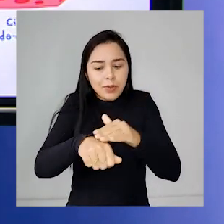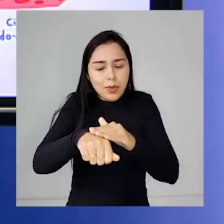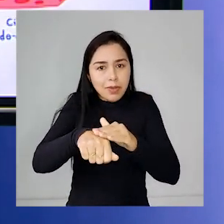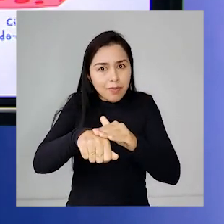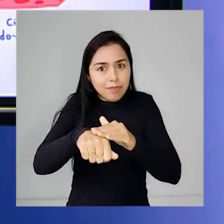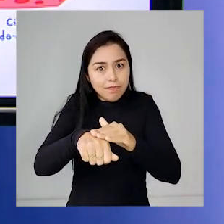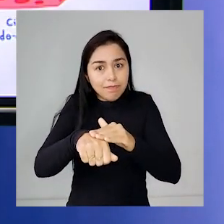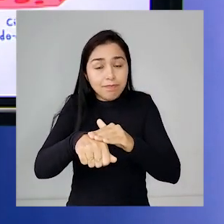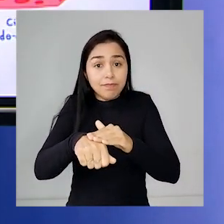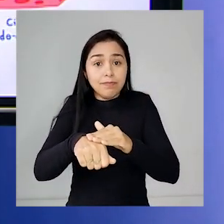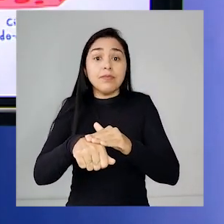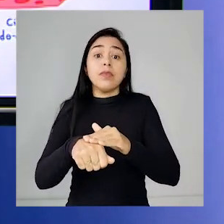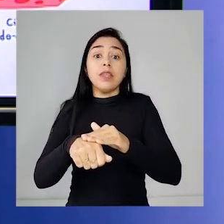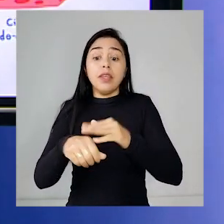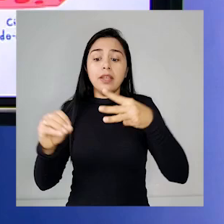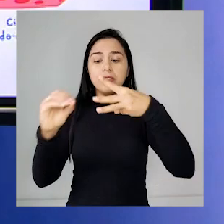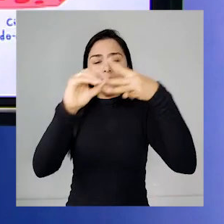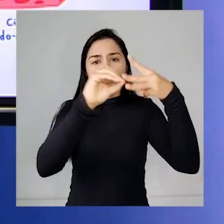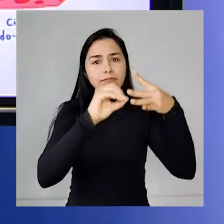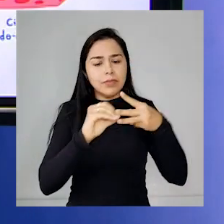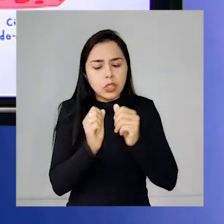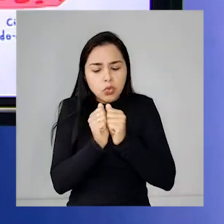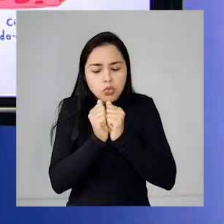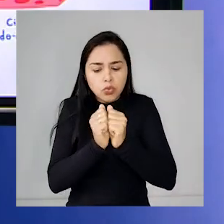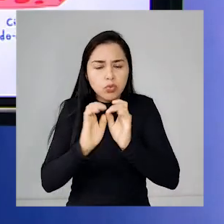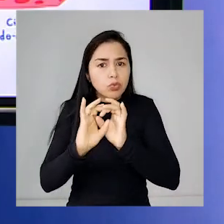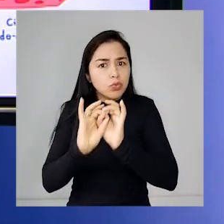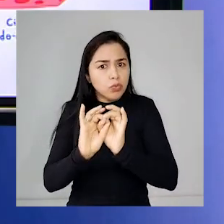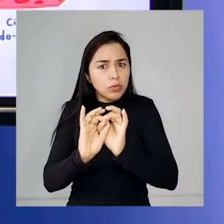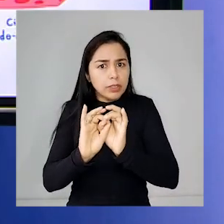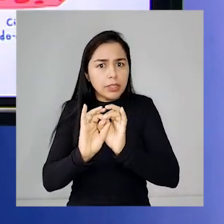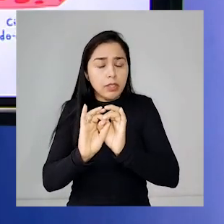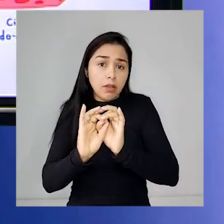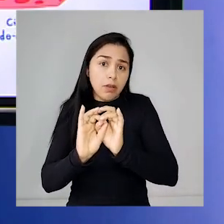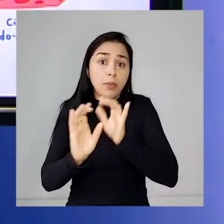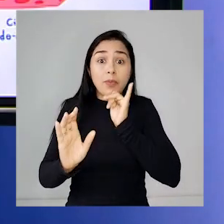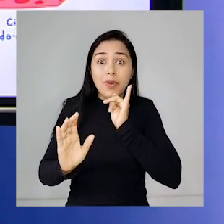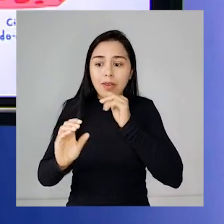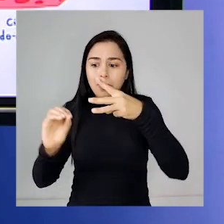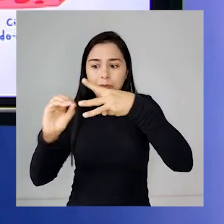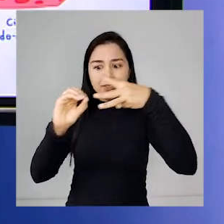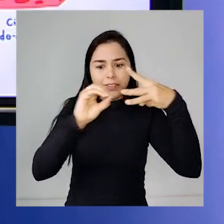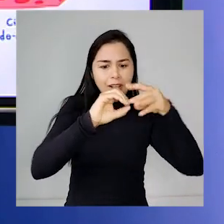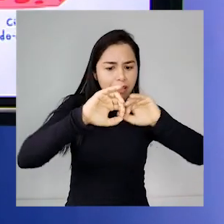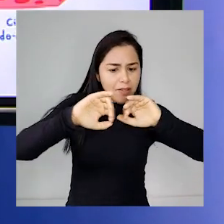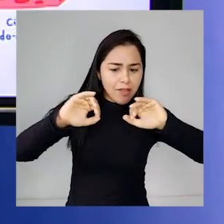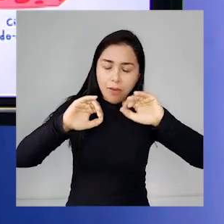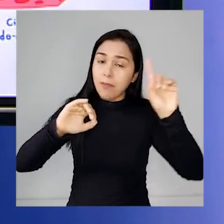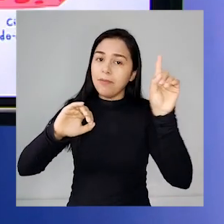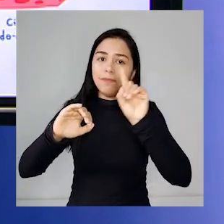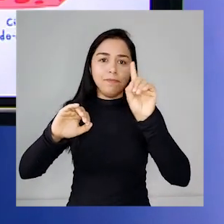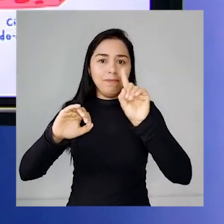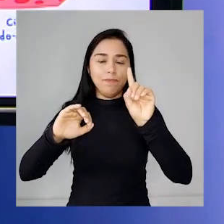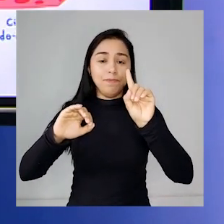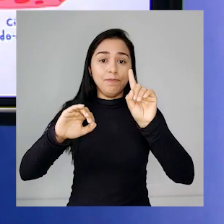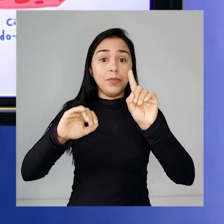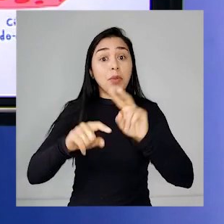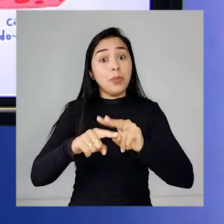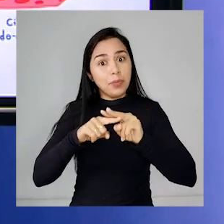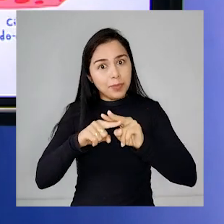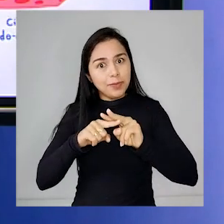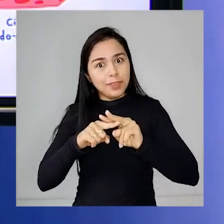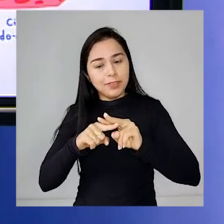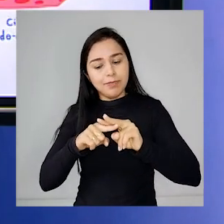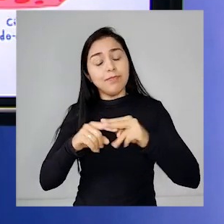juntas umas às outras, não permitindo que haja espaço entre elas. Nós dizemos que elas